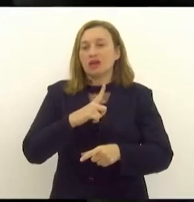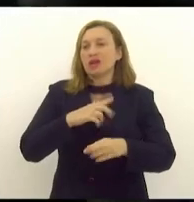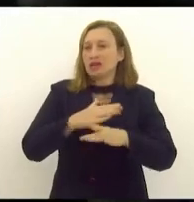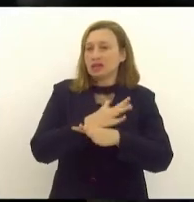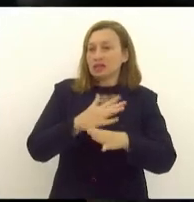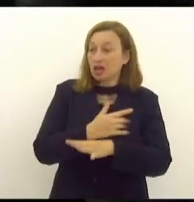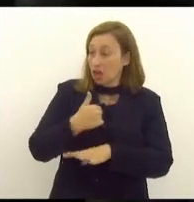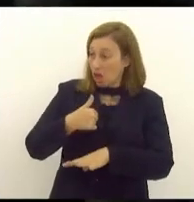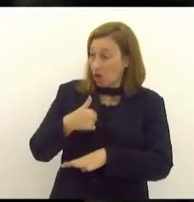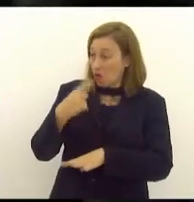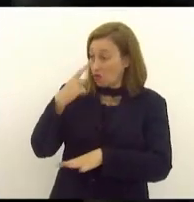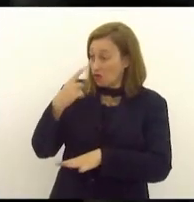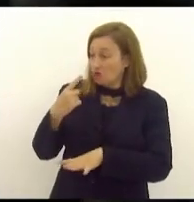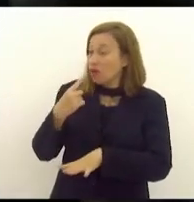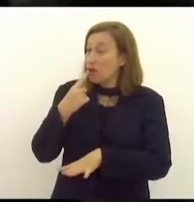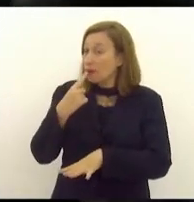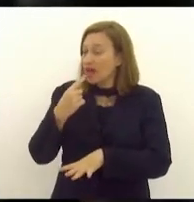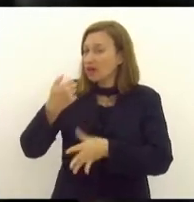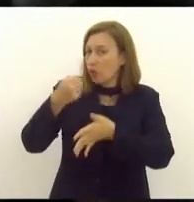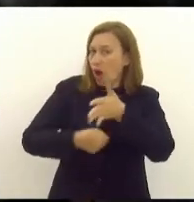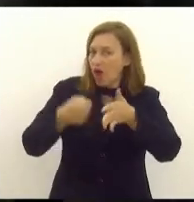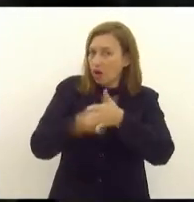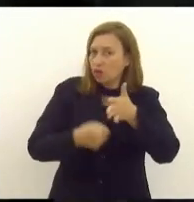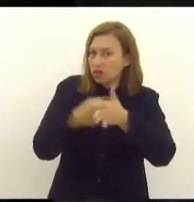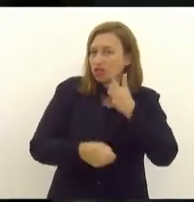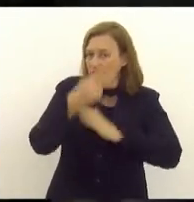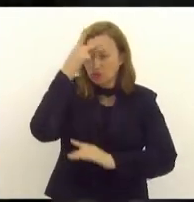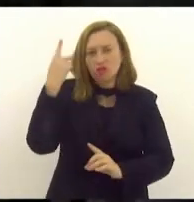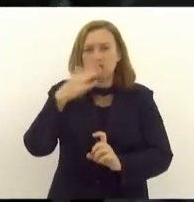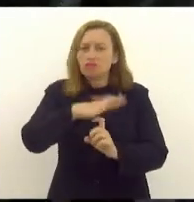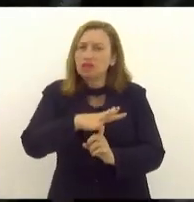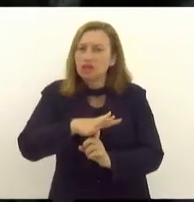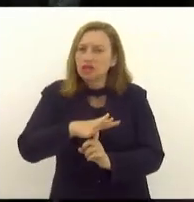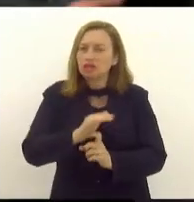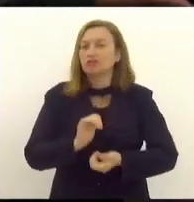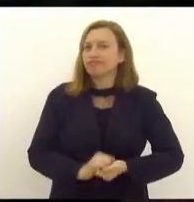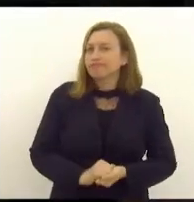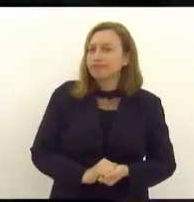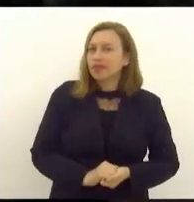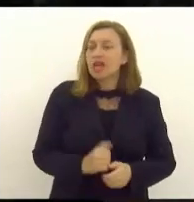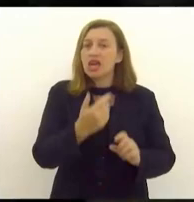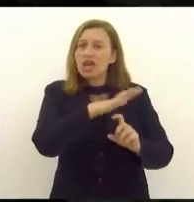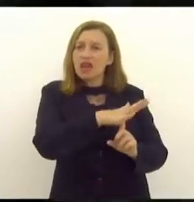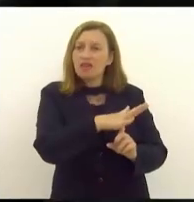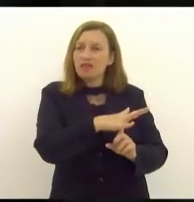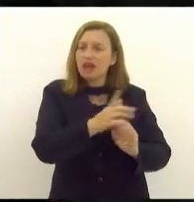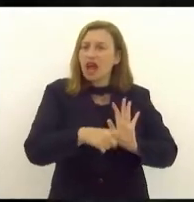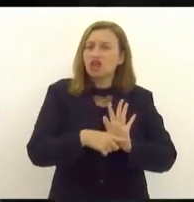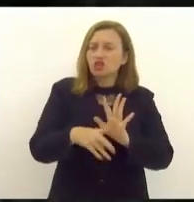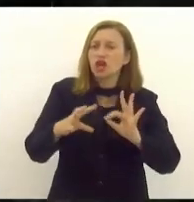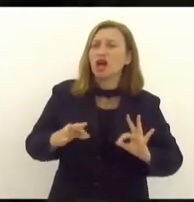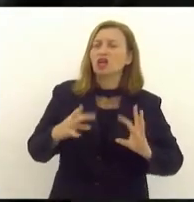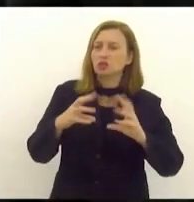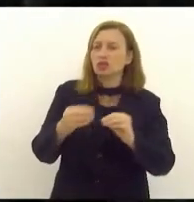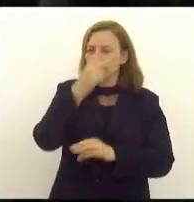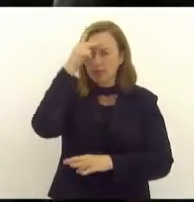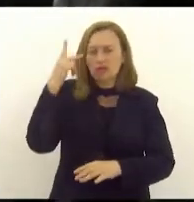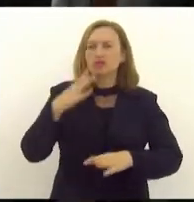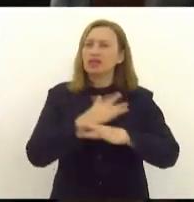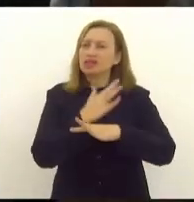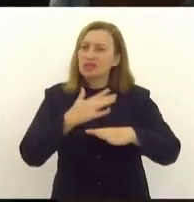acompanhamos de perto a luta dos feirantes e a feira atende toda a população da nossa cidade